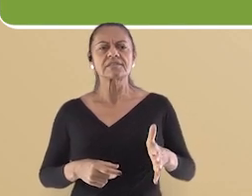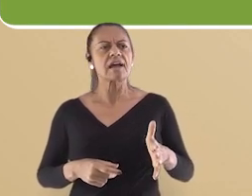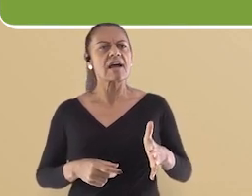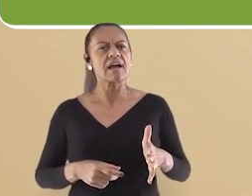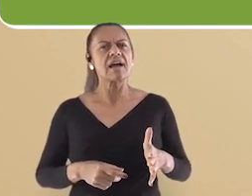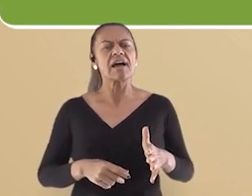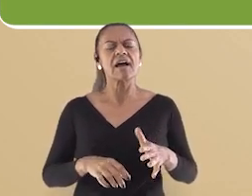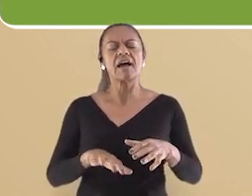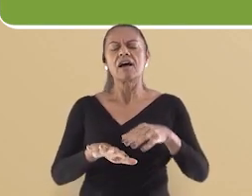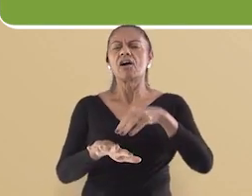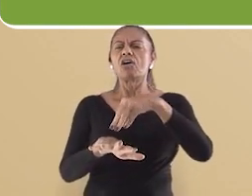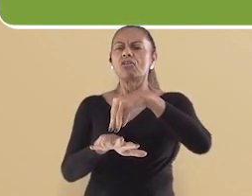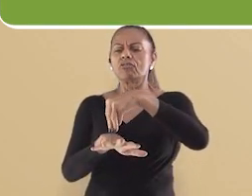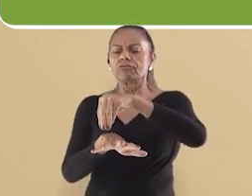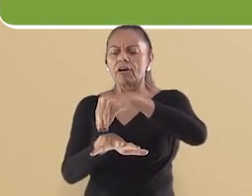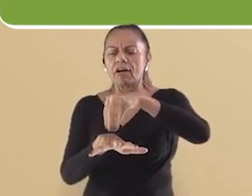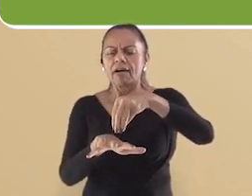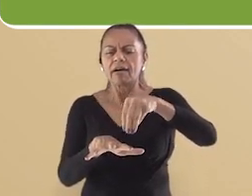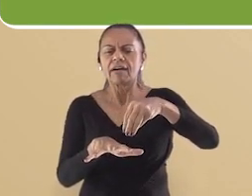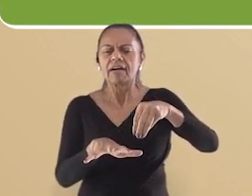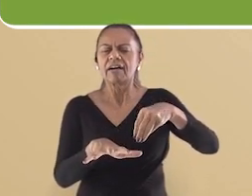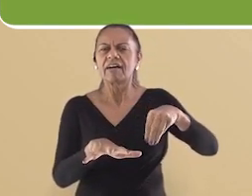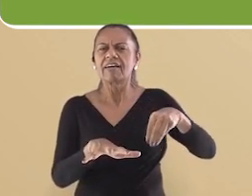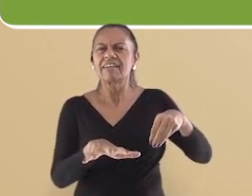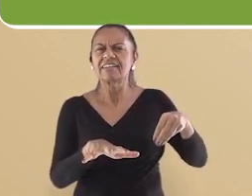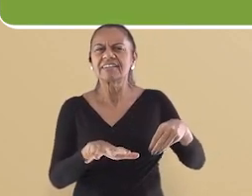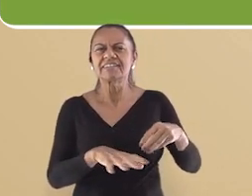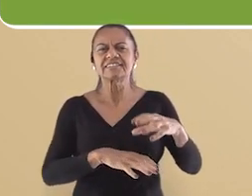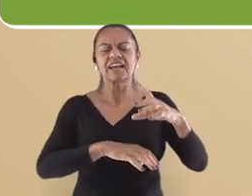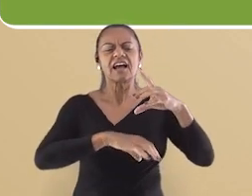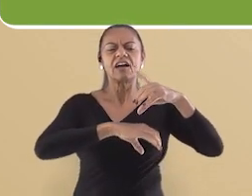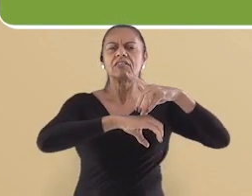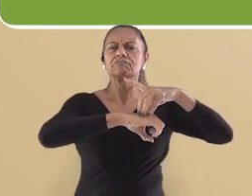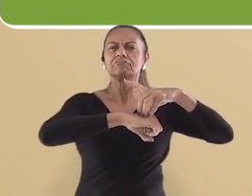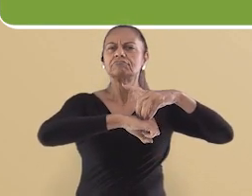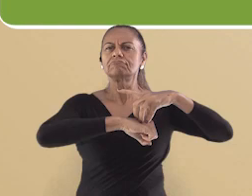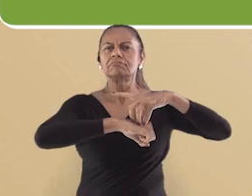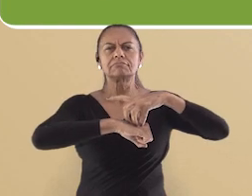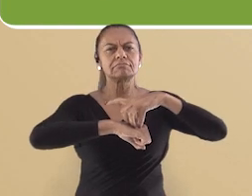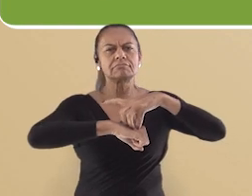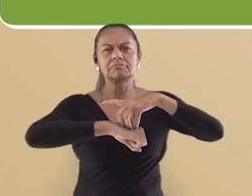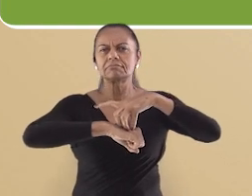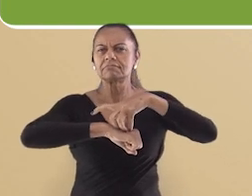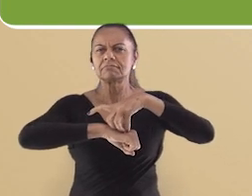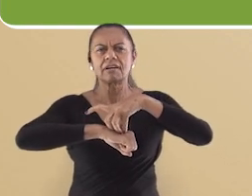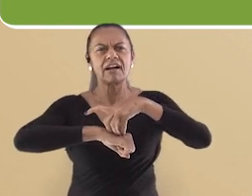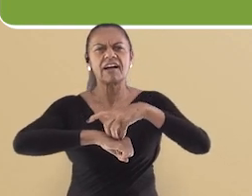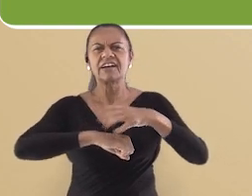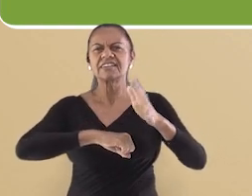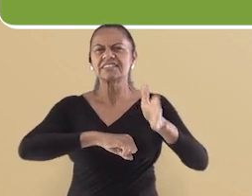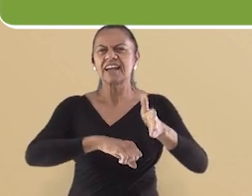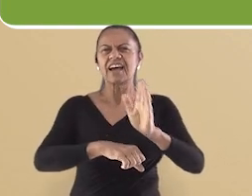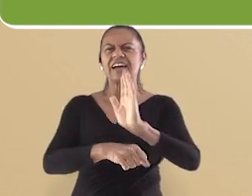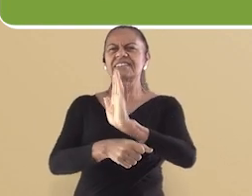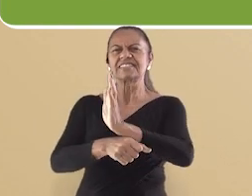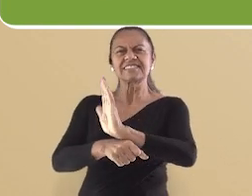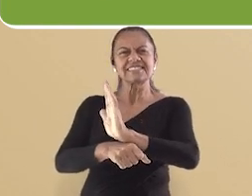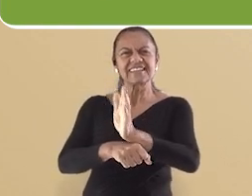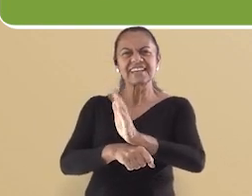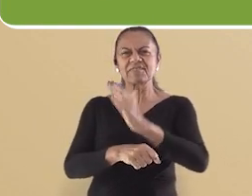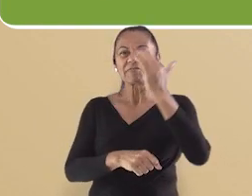foram retratados inúmeras vezes nos cinemas, em grandiosas produções cinematográficas, como